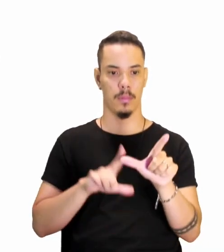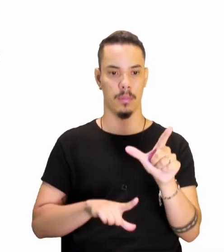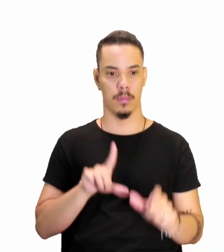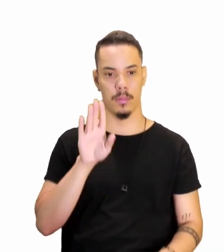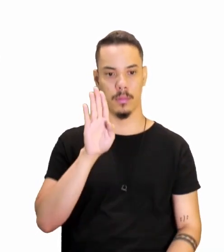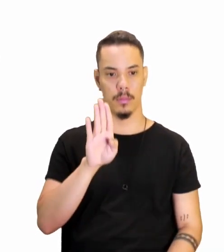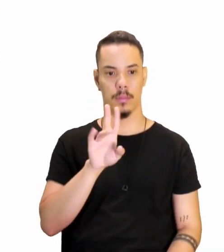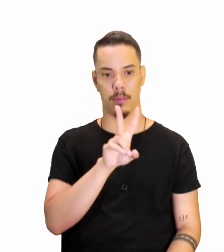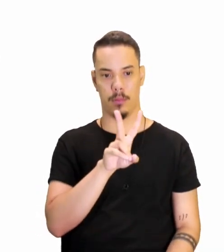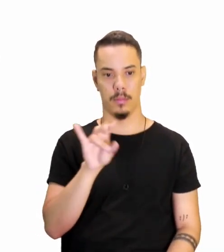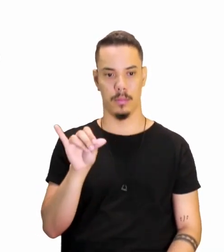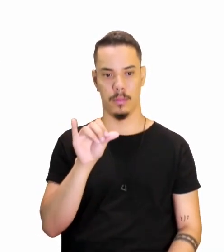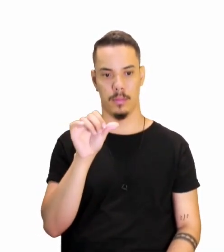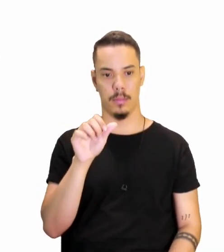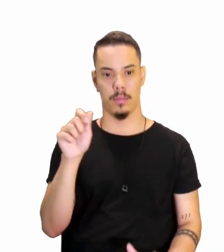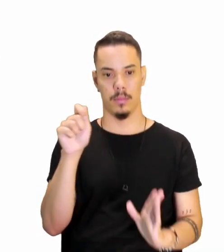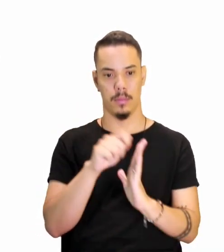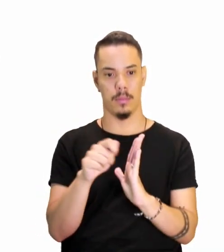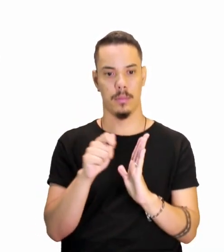vai